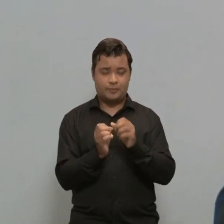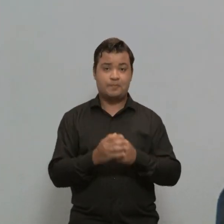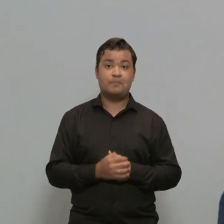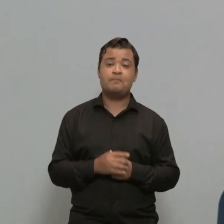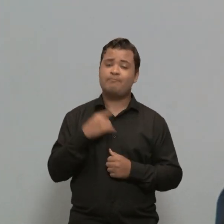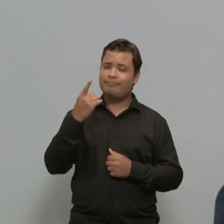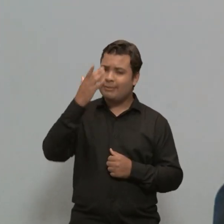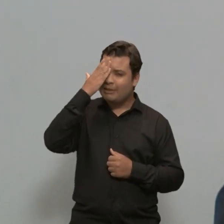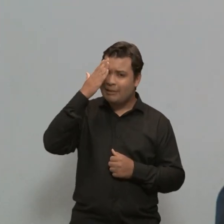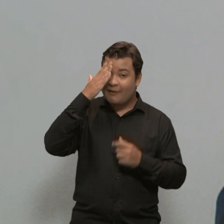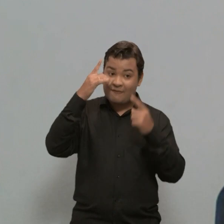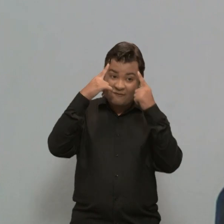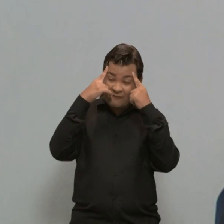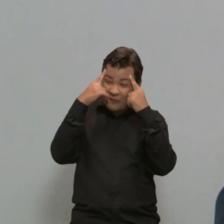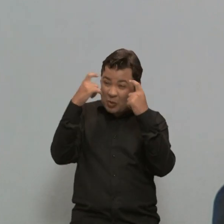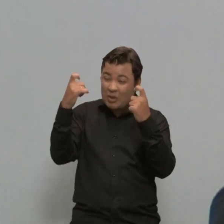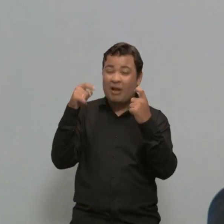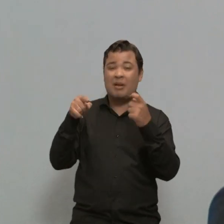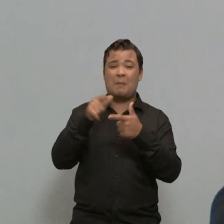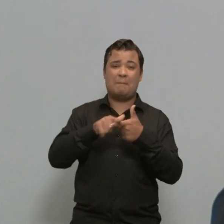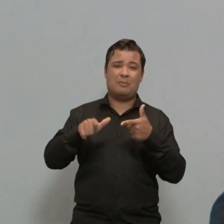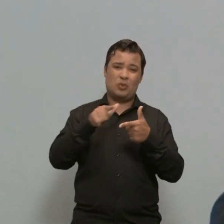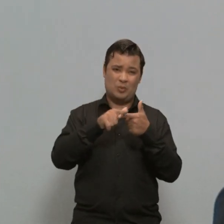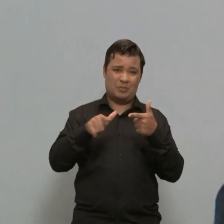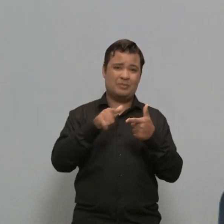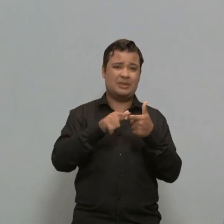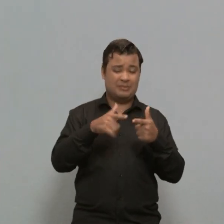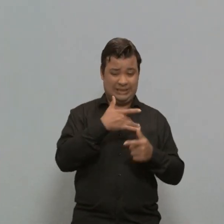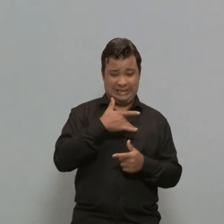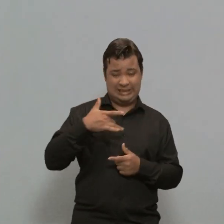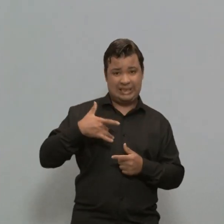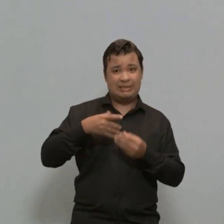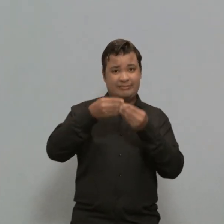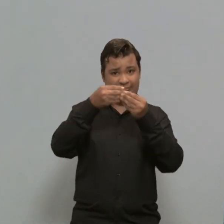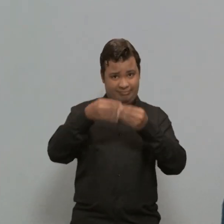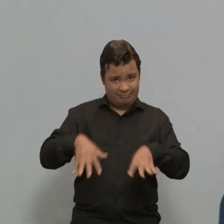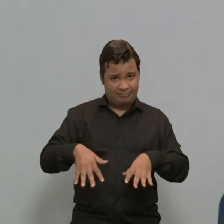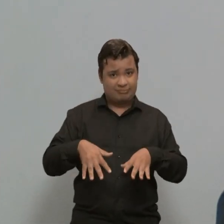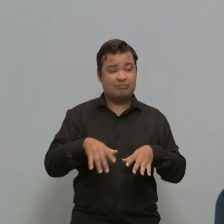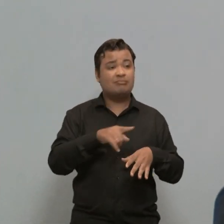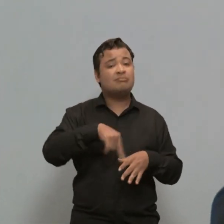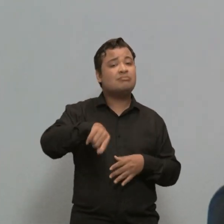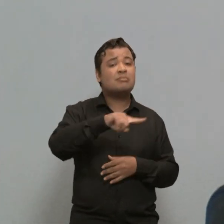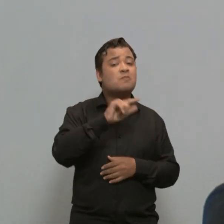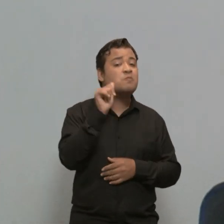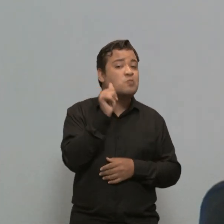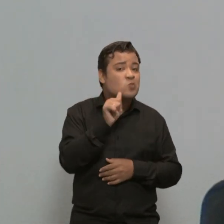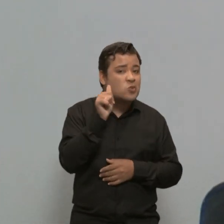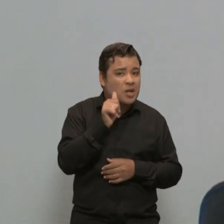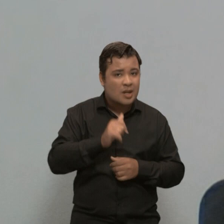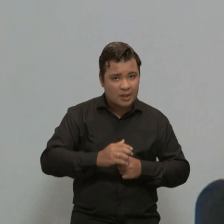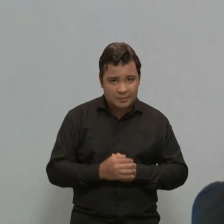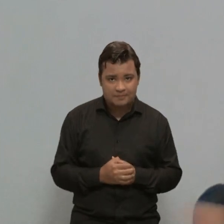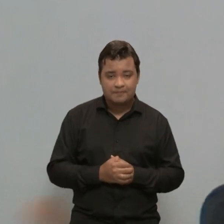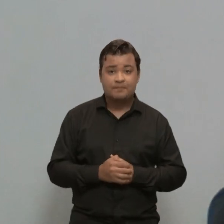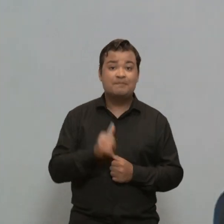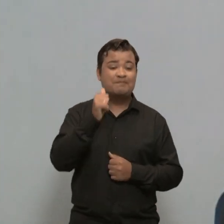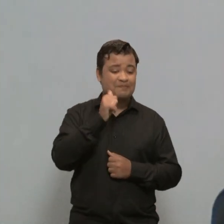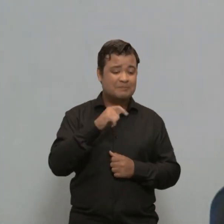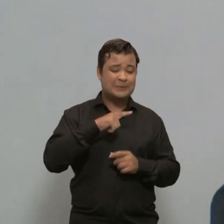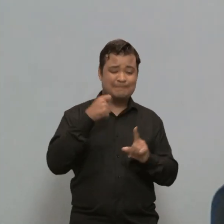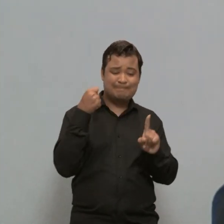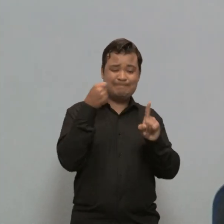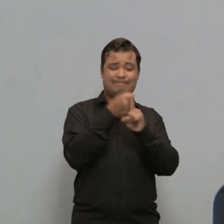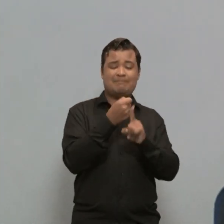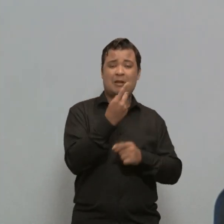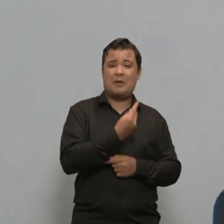grave problema de saúde pública. Ela impacta muito a saúde das mulheres. Ela afeta as mulheres em todos os ciclos